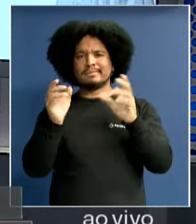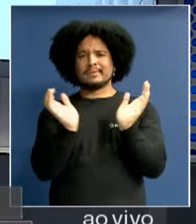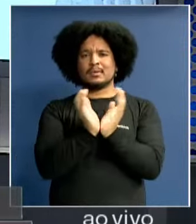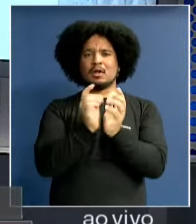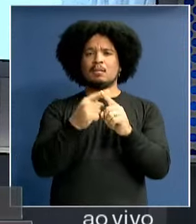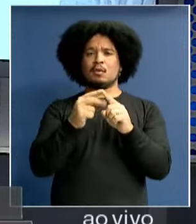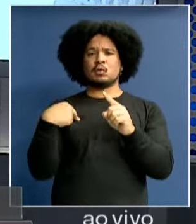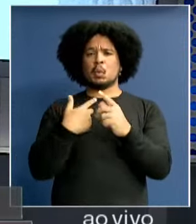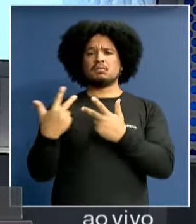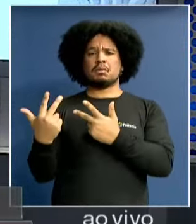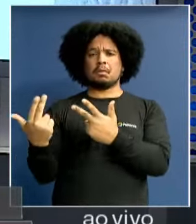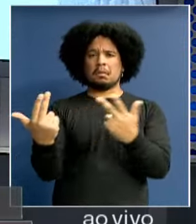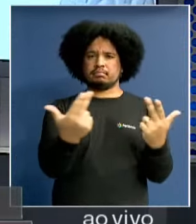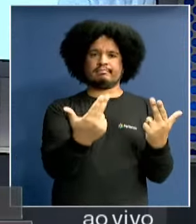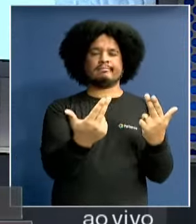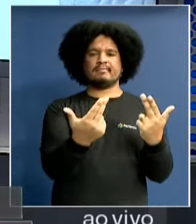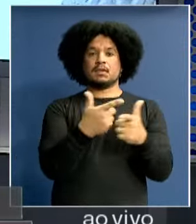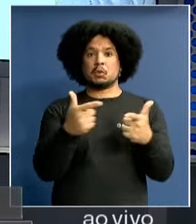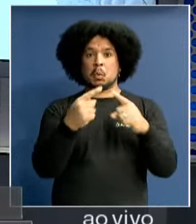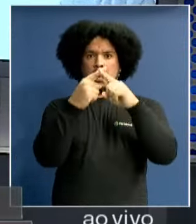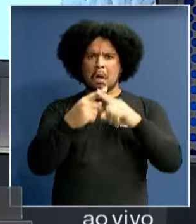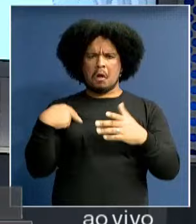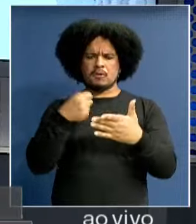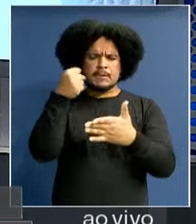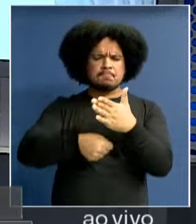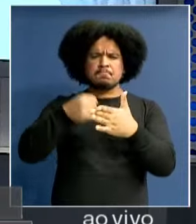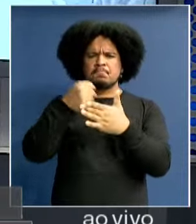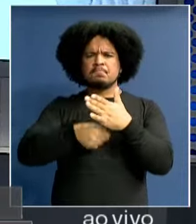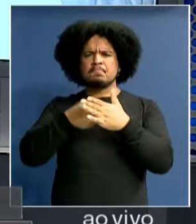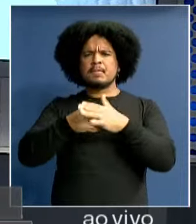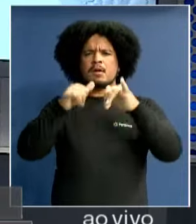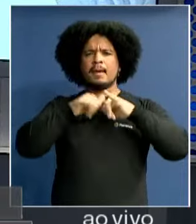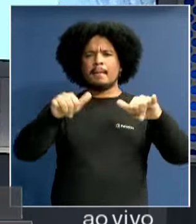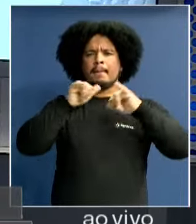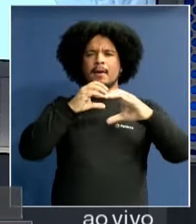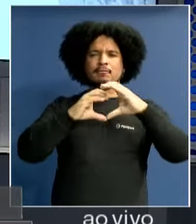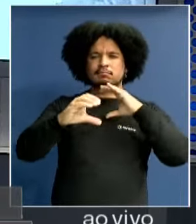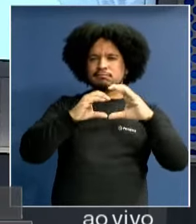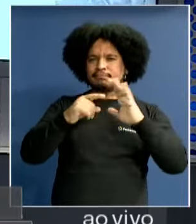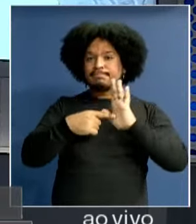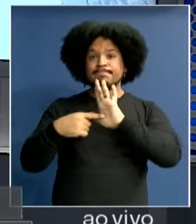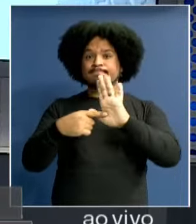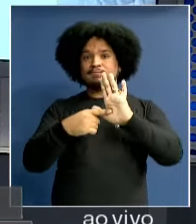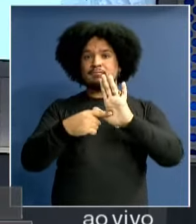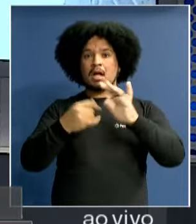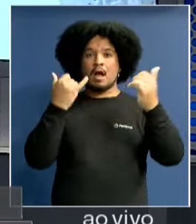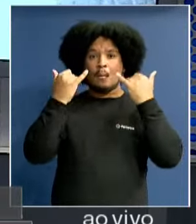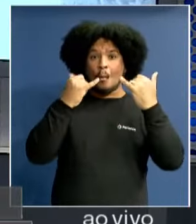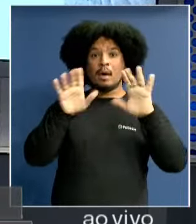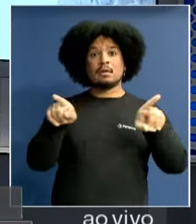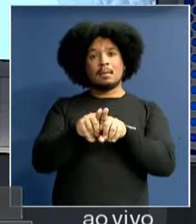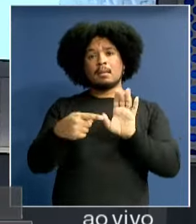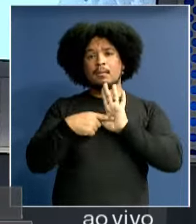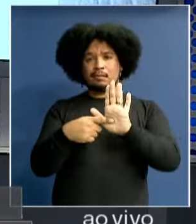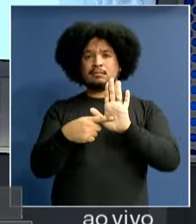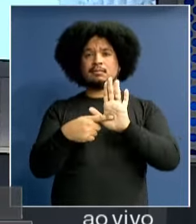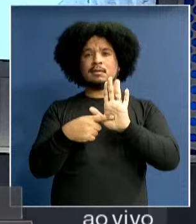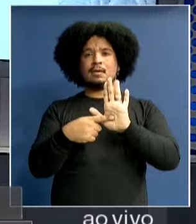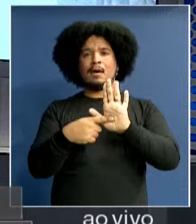todos do mesmo lado, lutando para levar informação, levar notícia e mostrando, de certa forma, como eu acabei